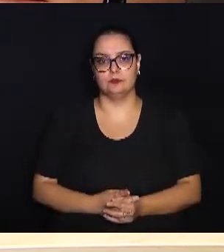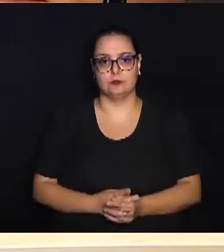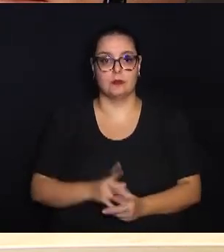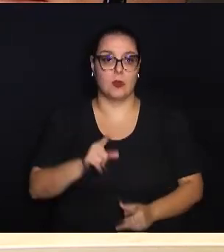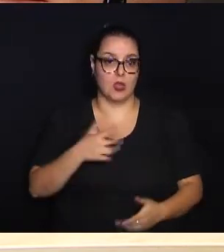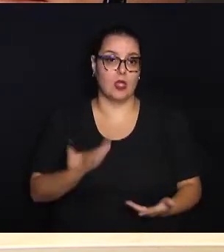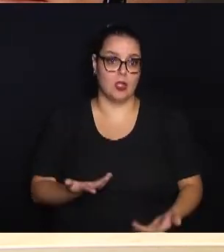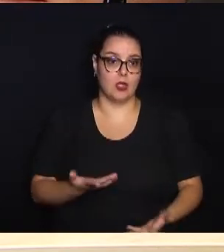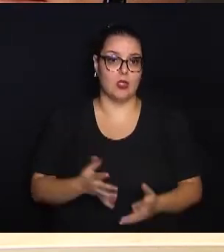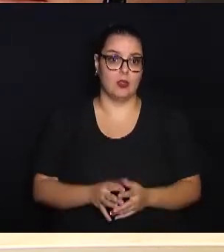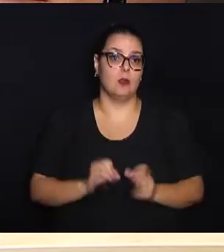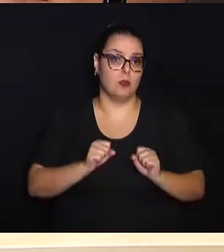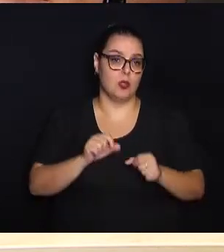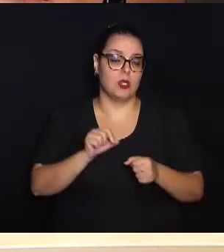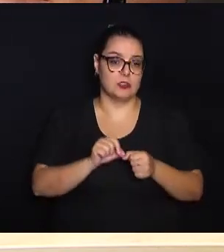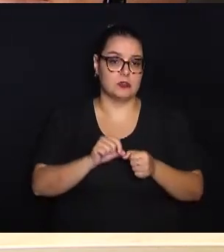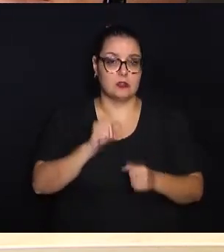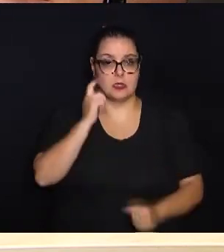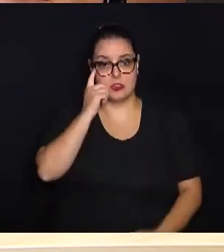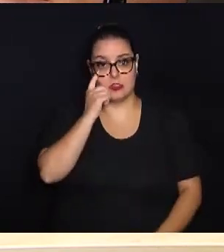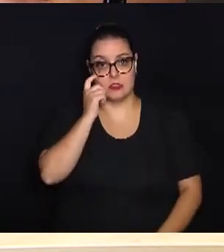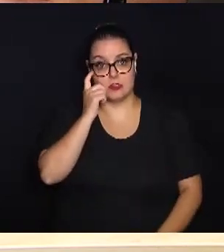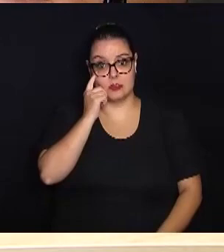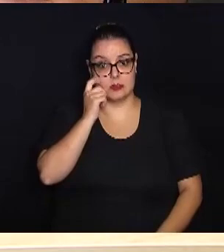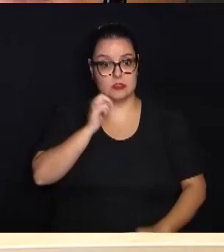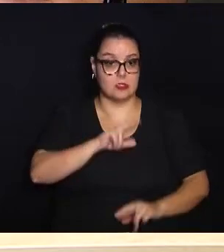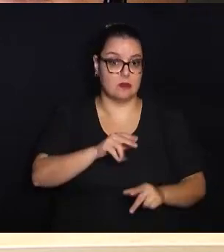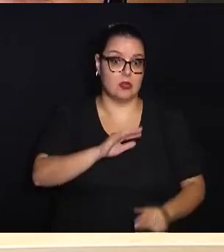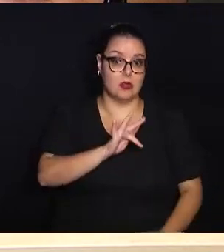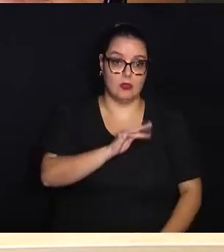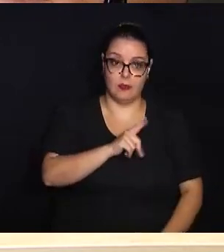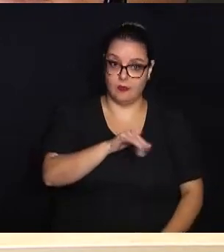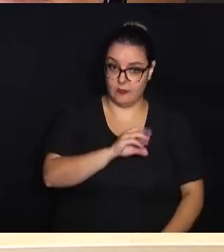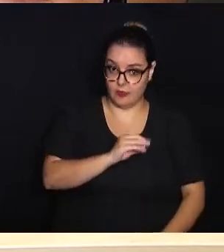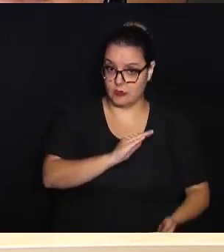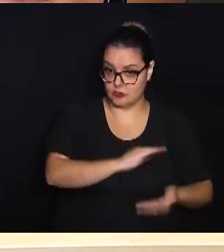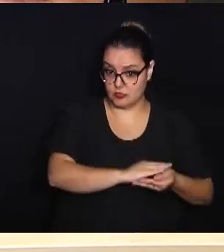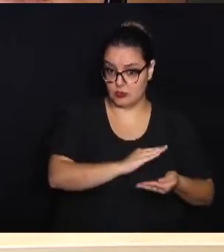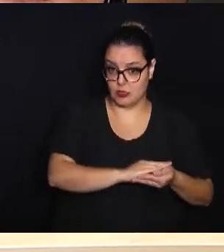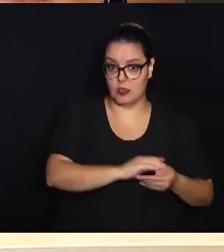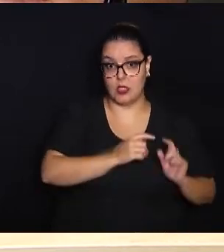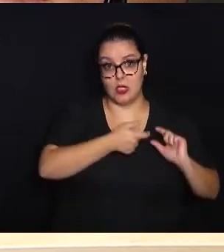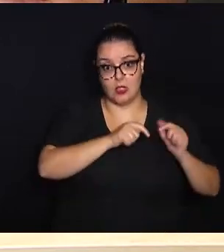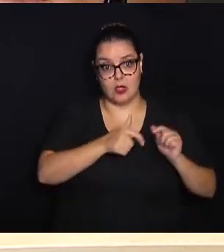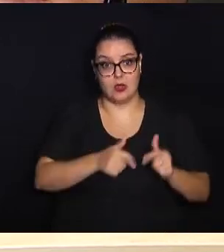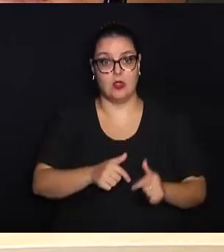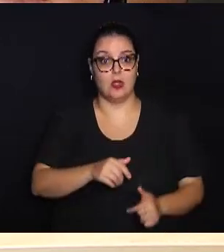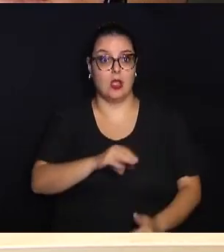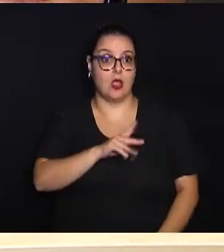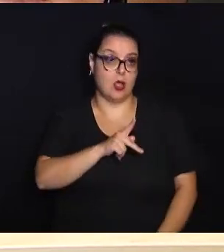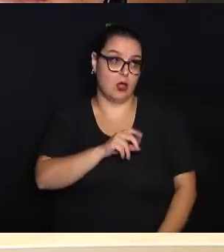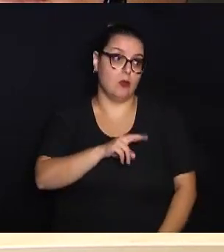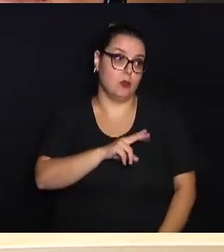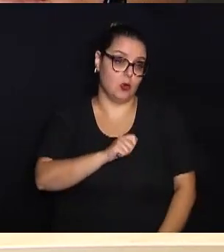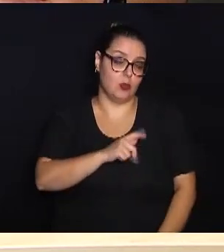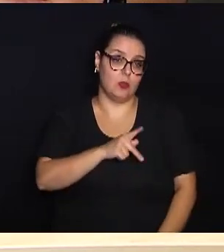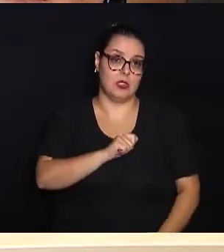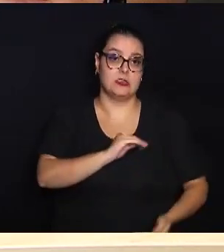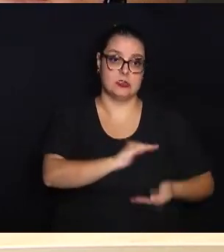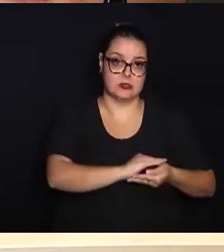Então, isso pode ser feito se você tem vários fundos. O mais tradicional é a Academia de